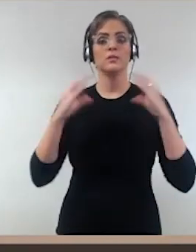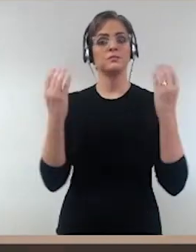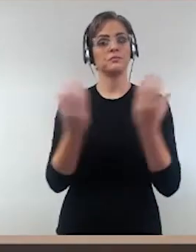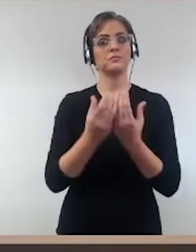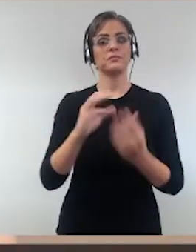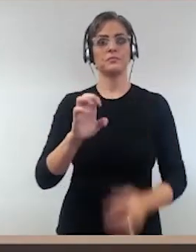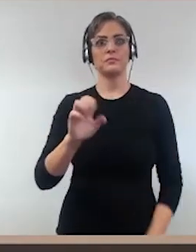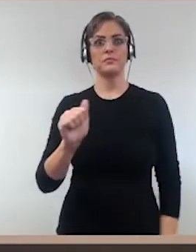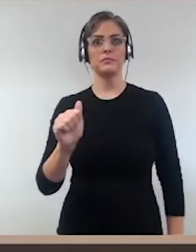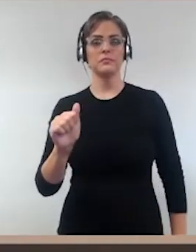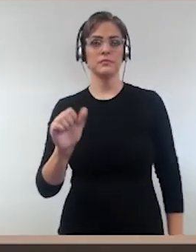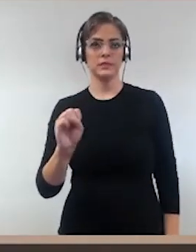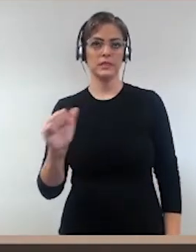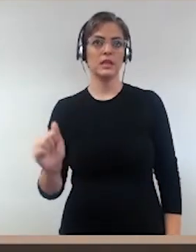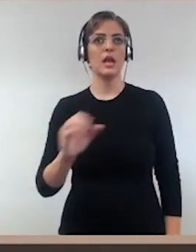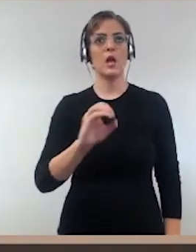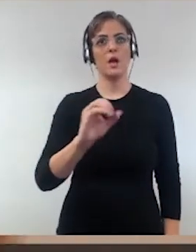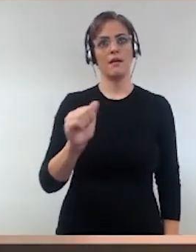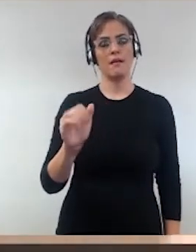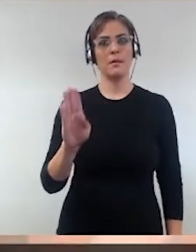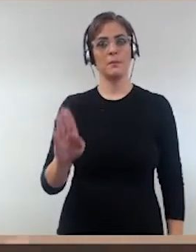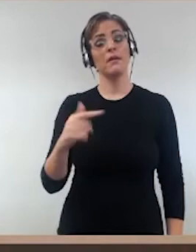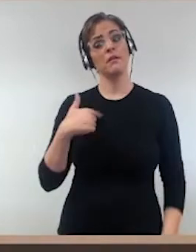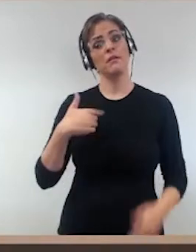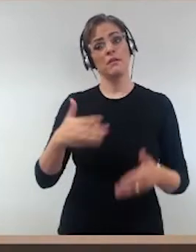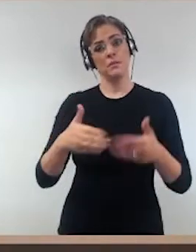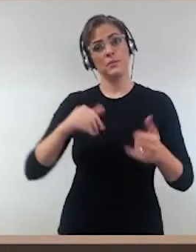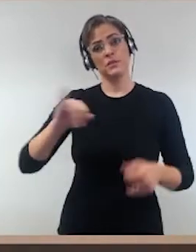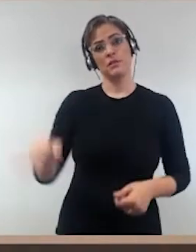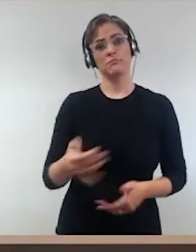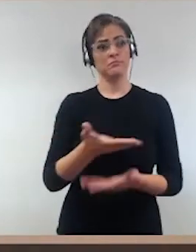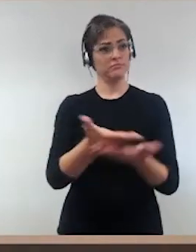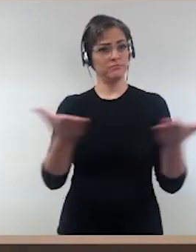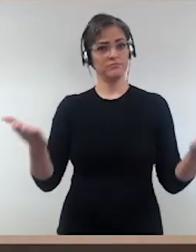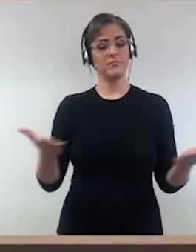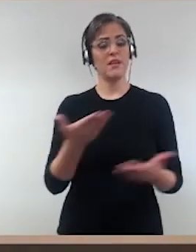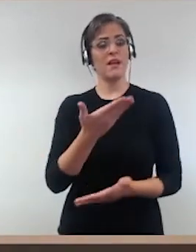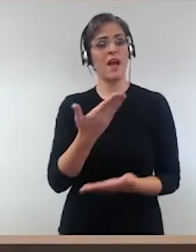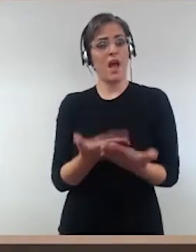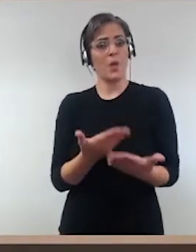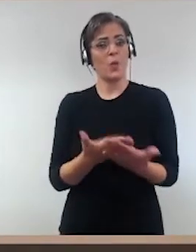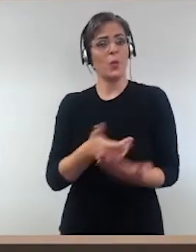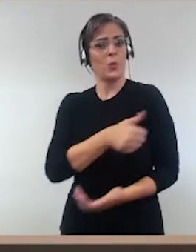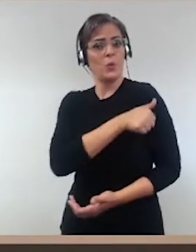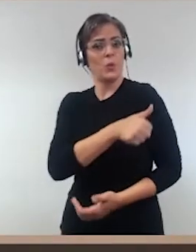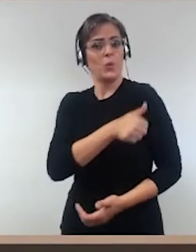inclusive, faria um apelo aí para estudantes, mestrandos, doutorandos,